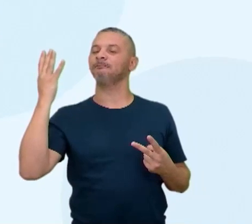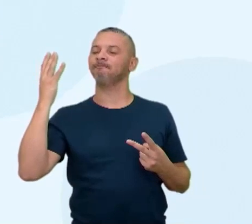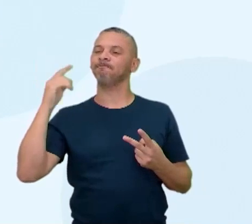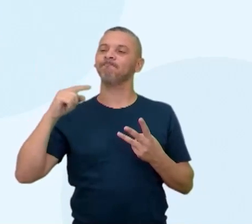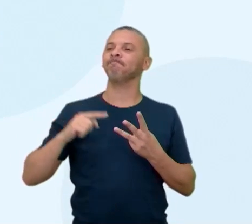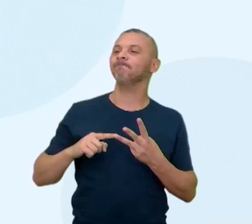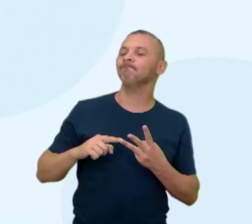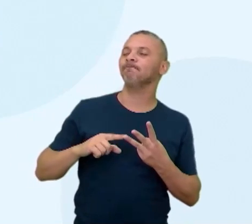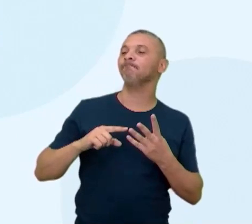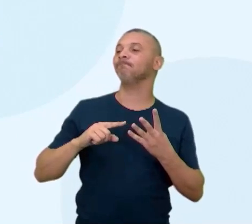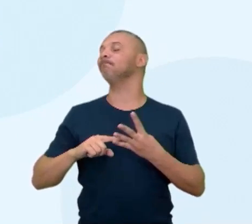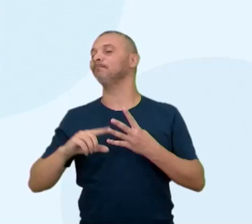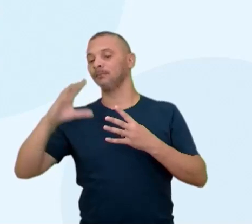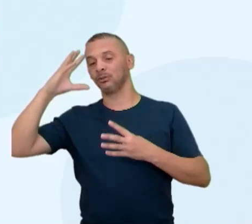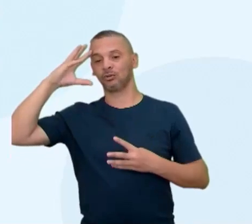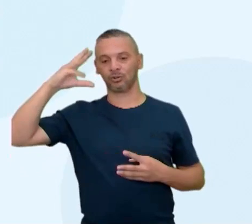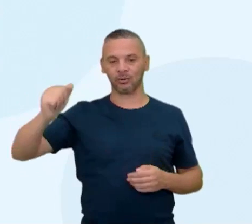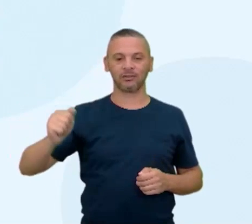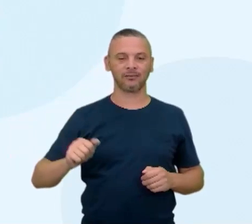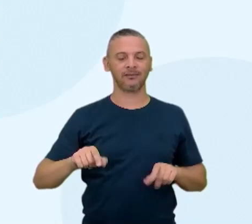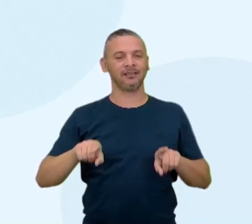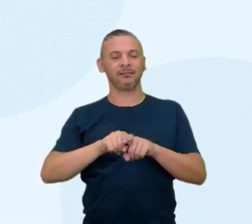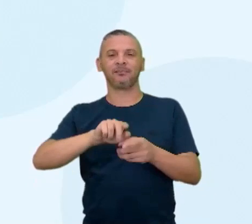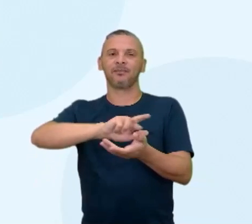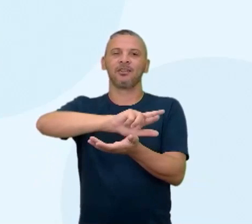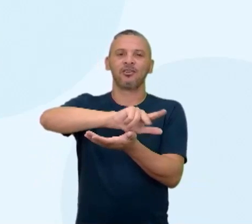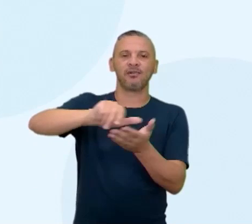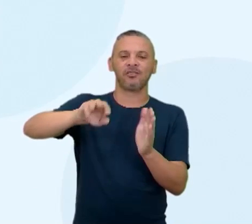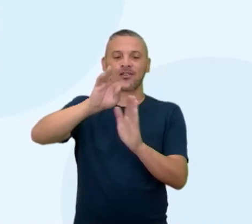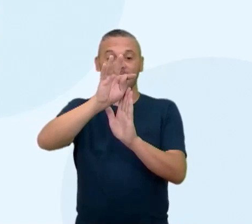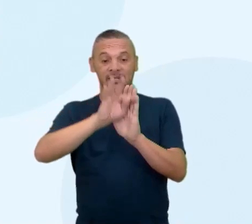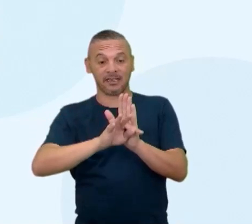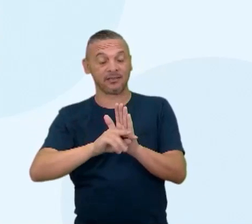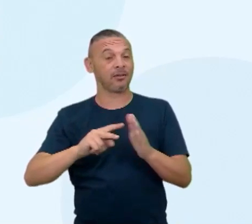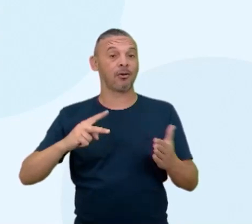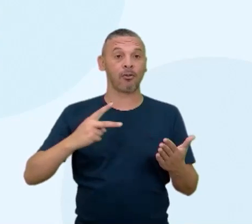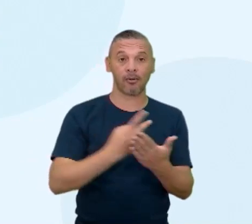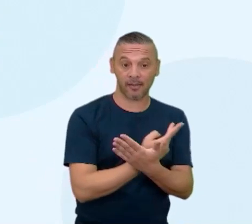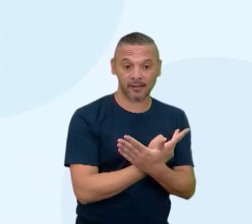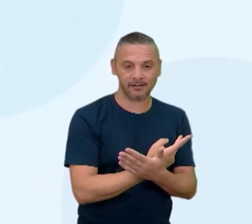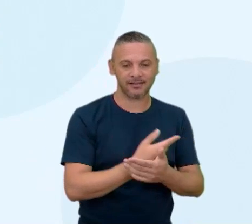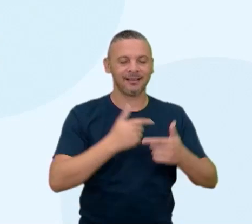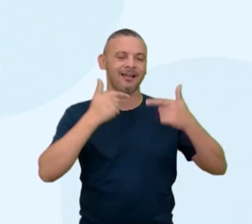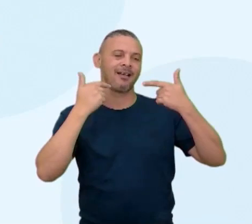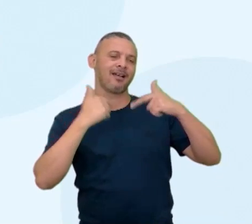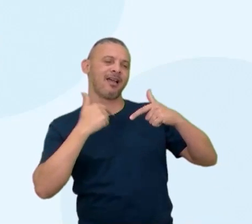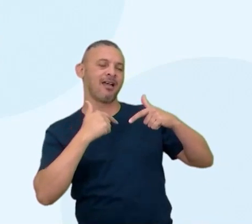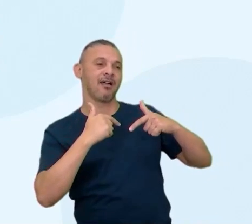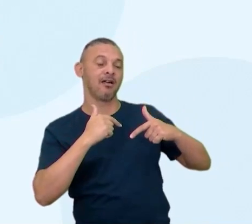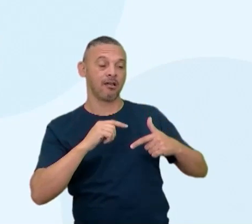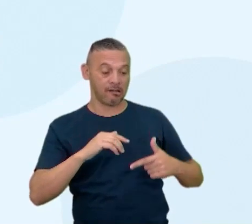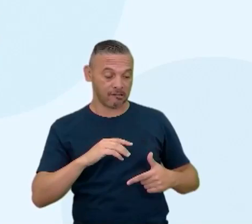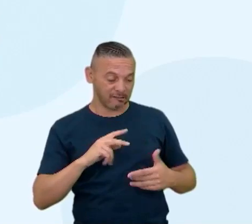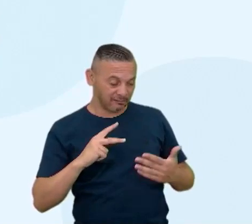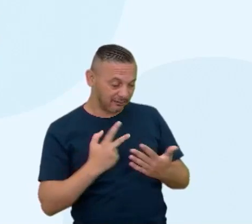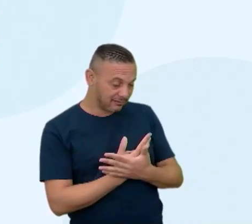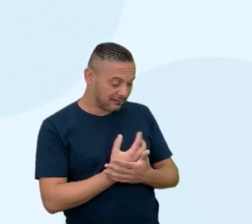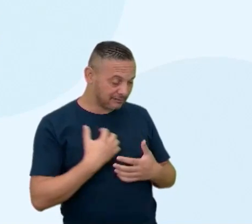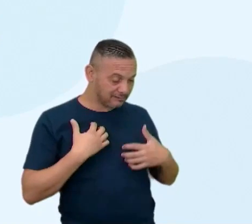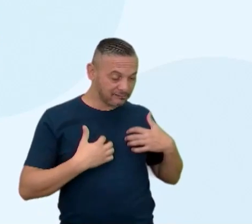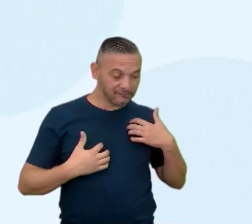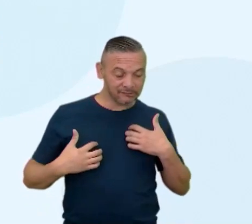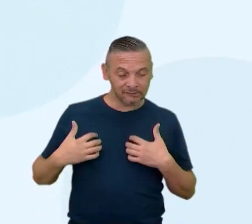desfecho. E aí são subgêneros do texto dramático, o ato, a comédia, a tragédia, a tragicomédia e